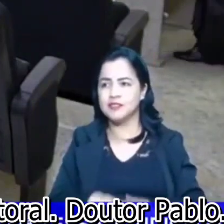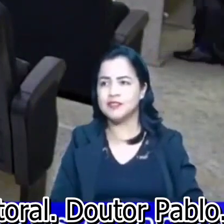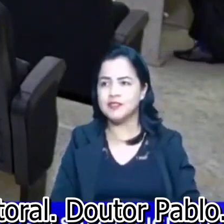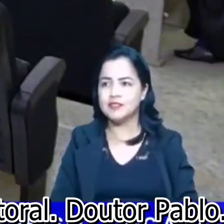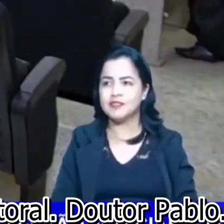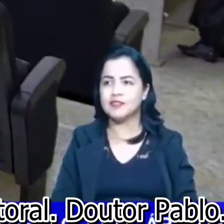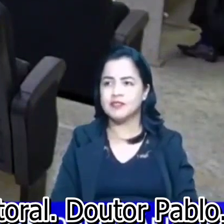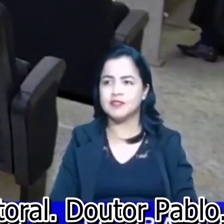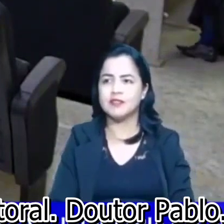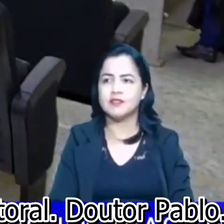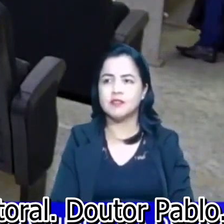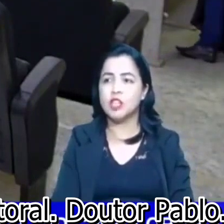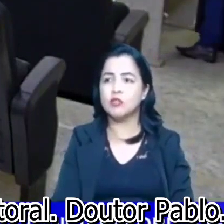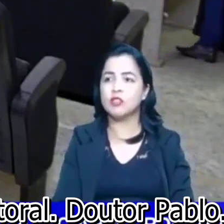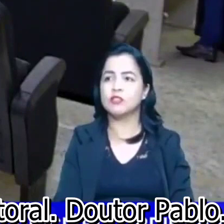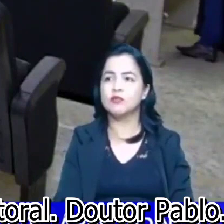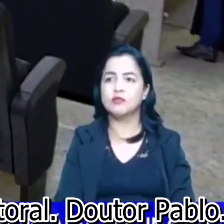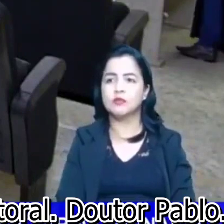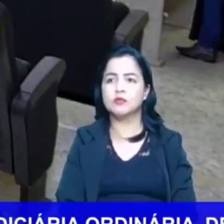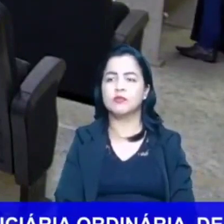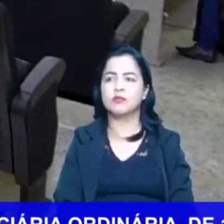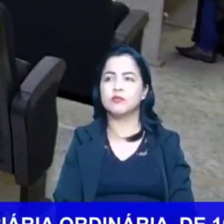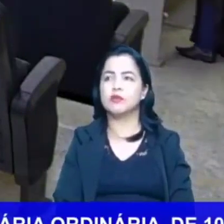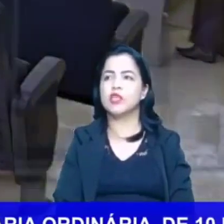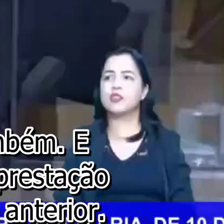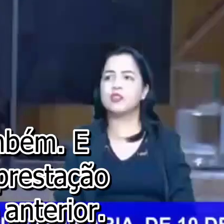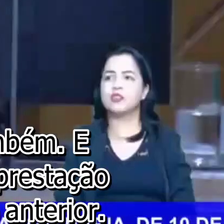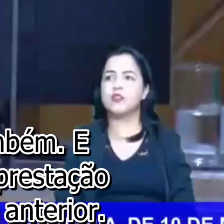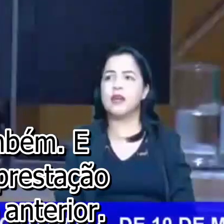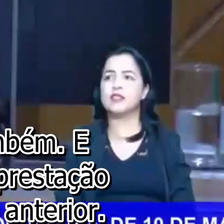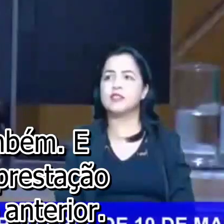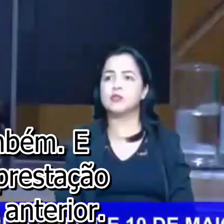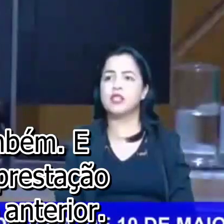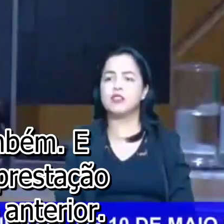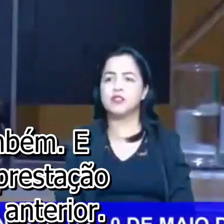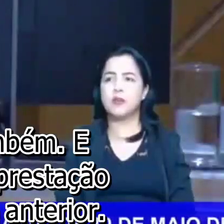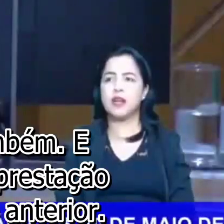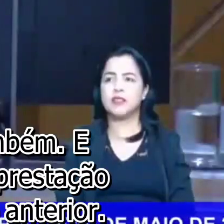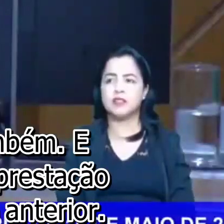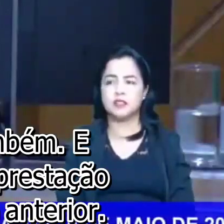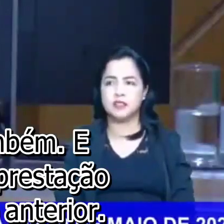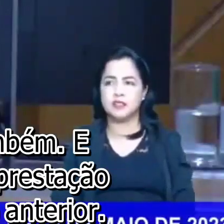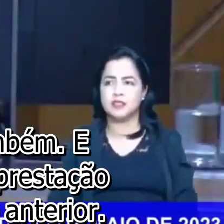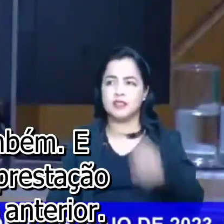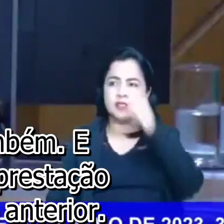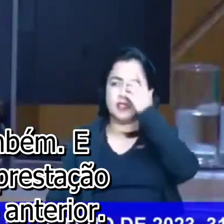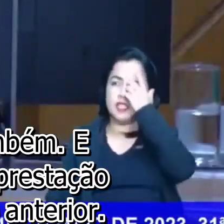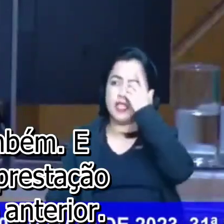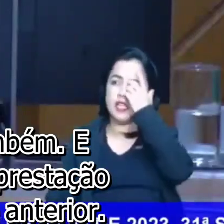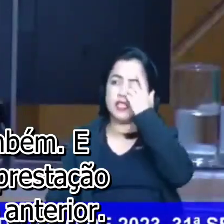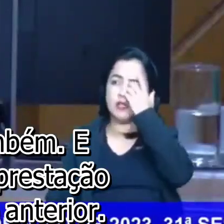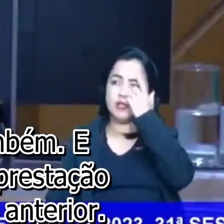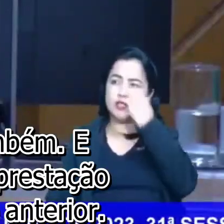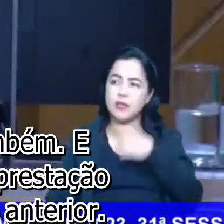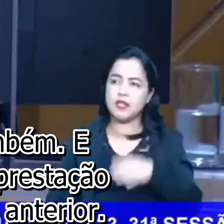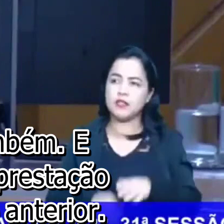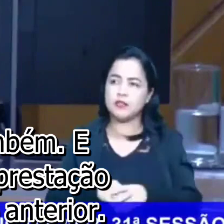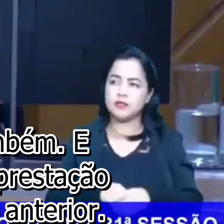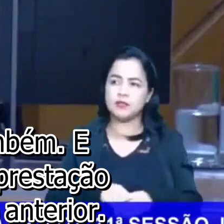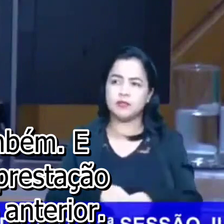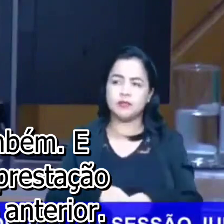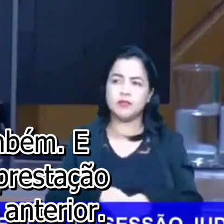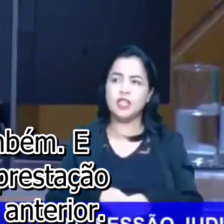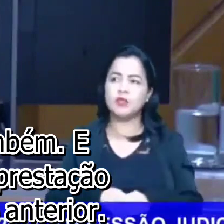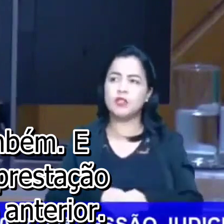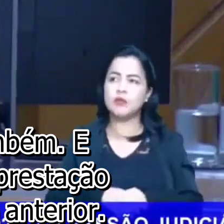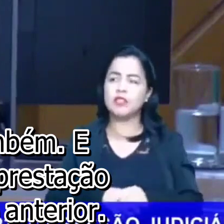então ouvir a palavra do Ministério Público Eleitoral. Obrigado, senhor presidente. Serei breve também. O primeiro fato que merece